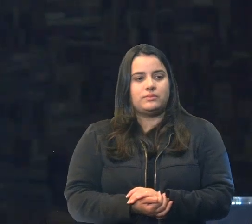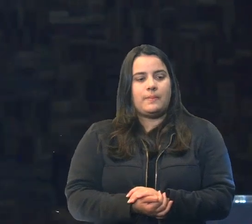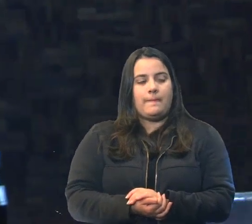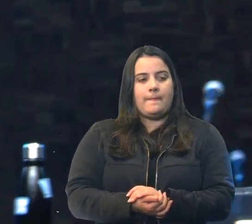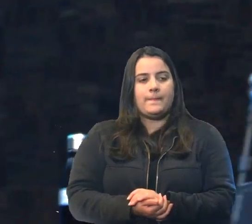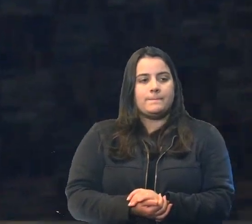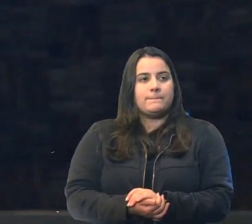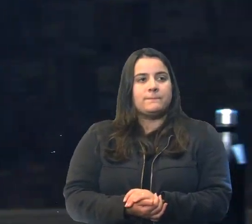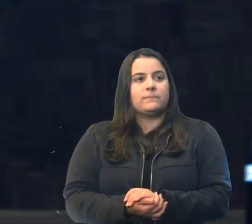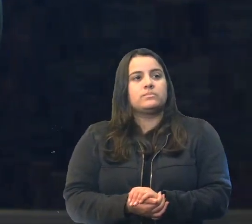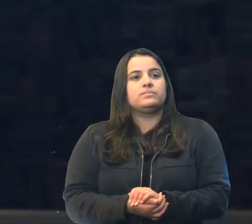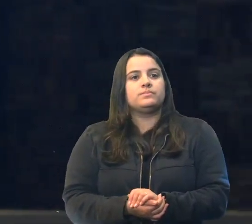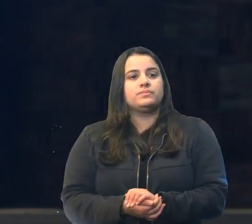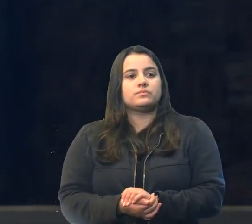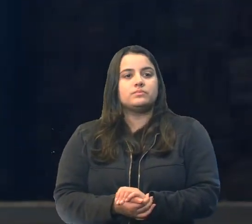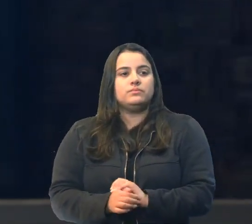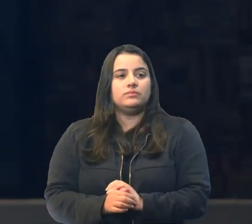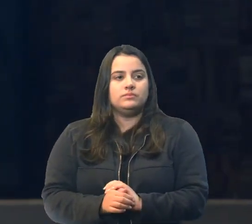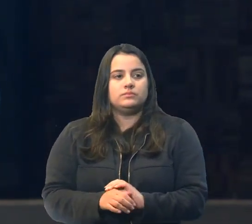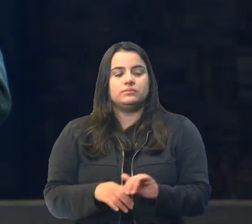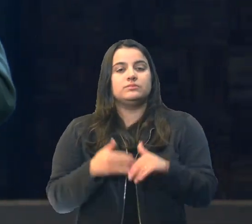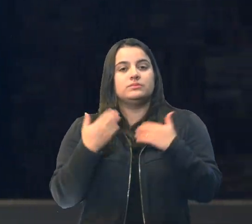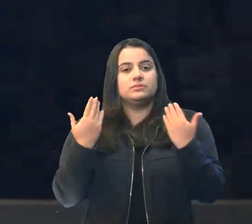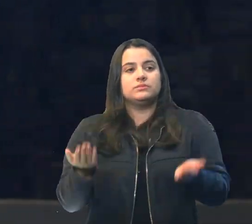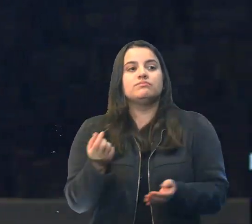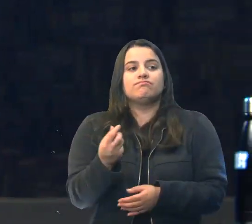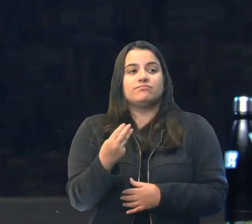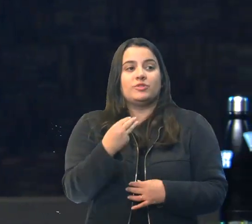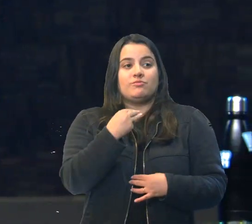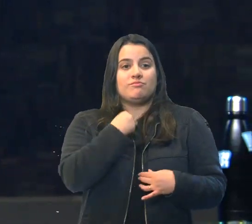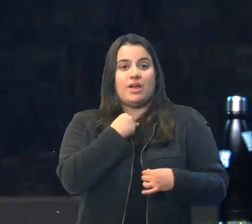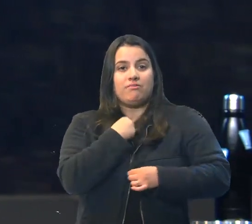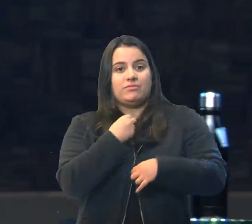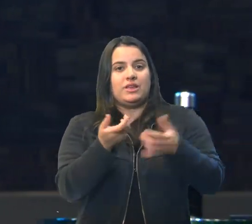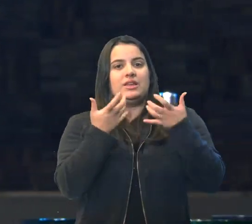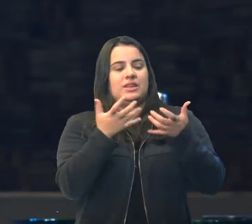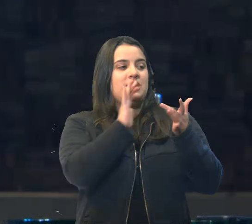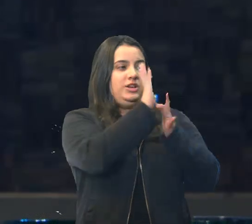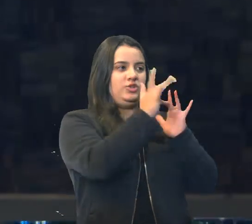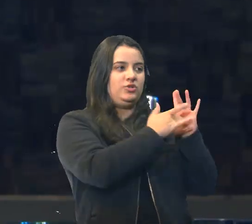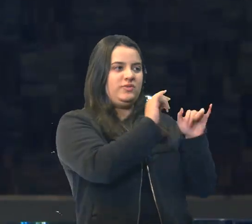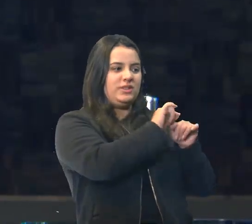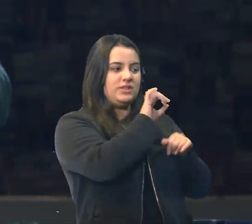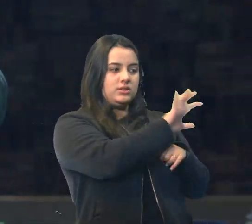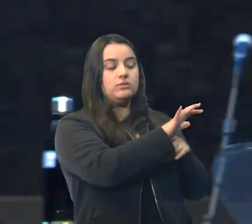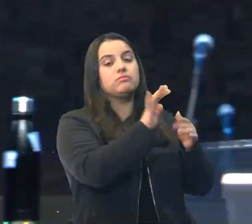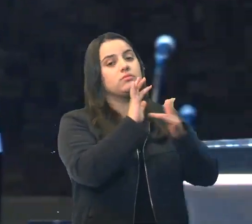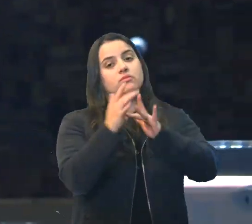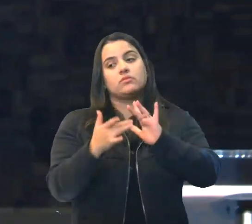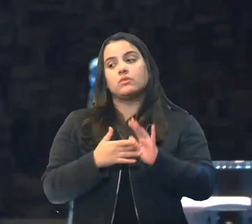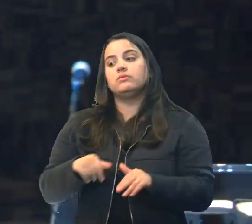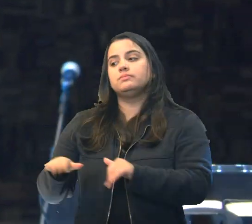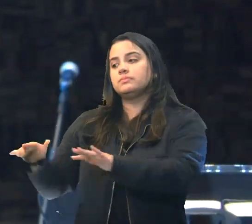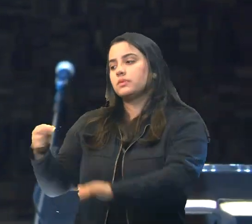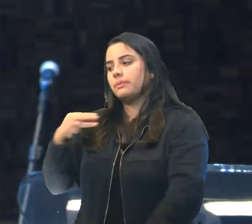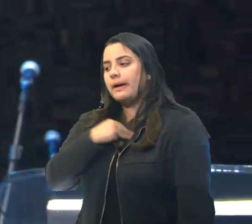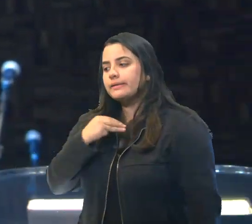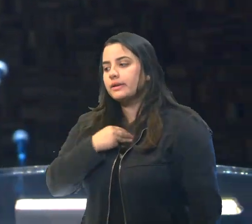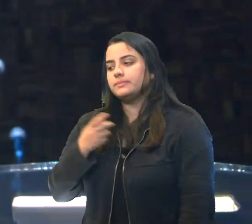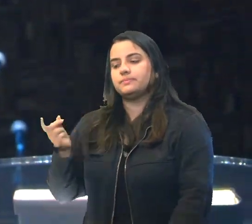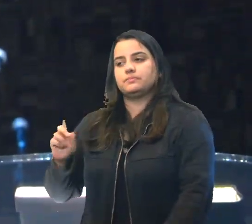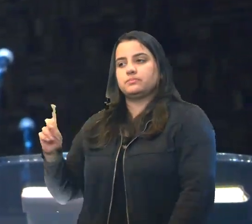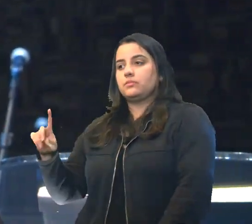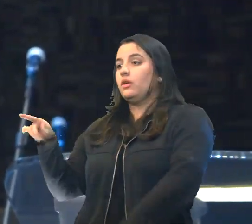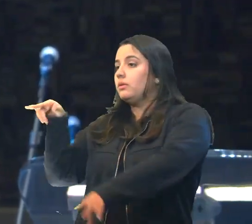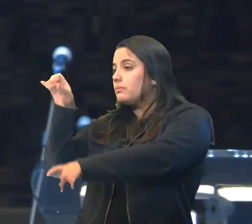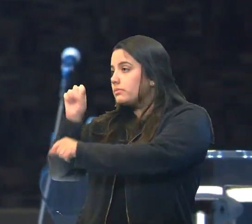Quando Marta quis colocar Jesus no papel que ela queria, Jesus falou, não, calma, para